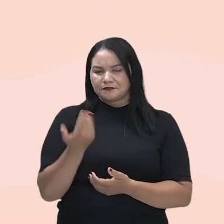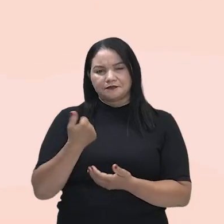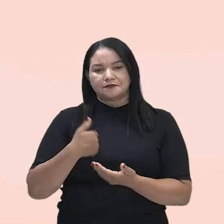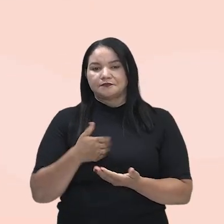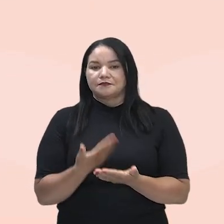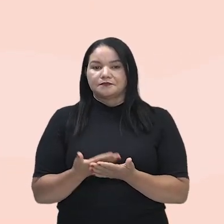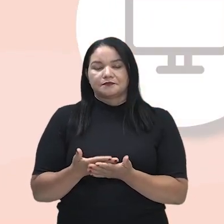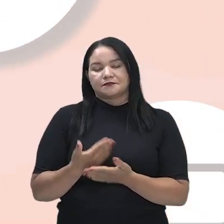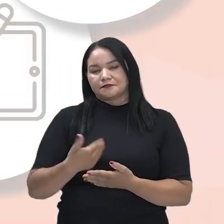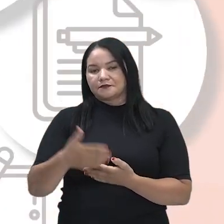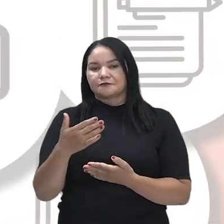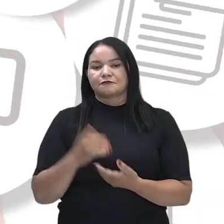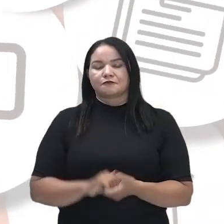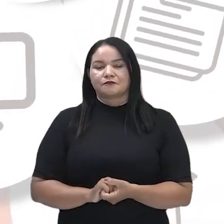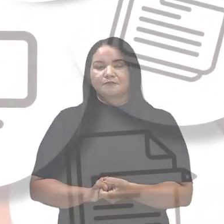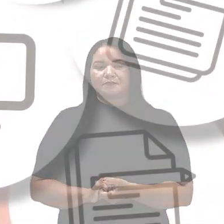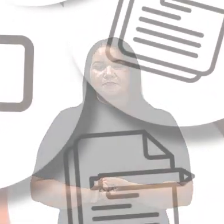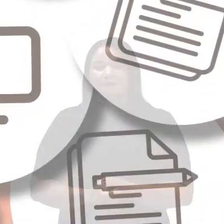revisão?